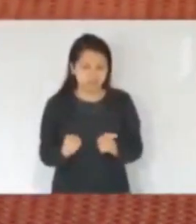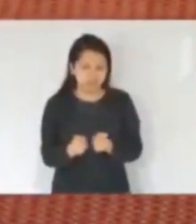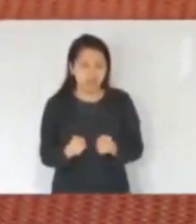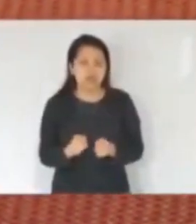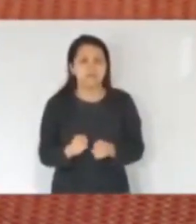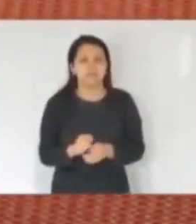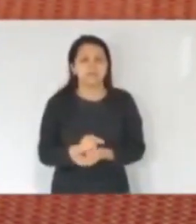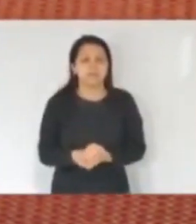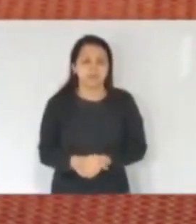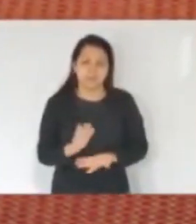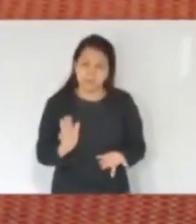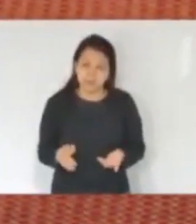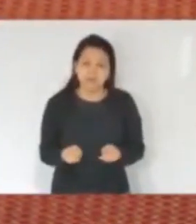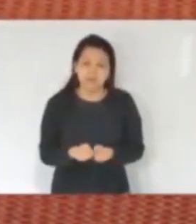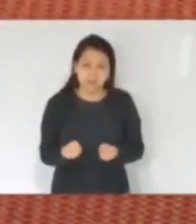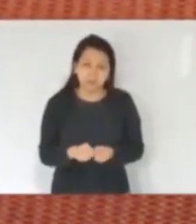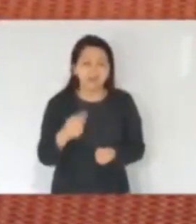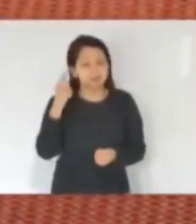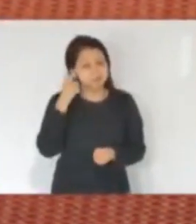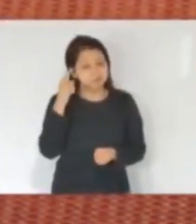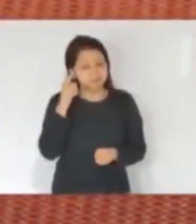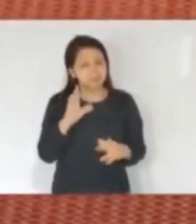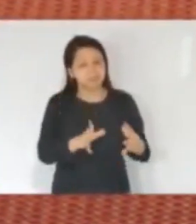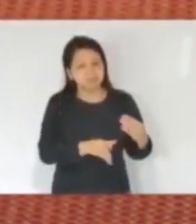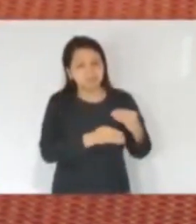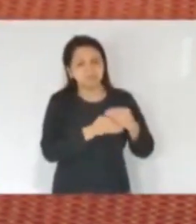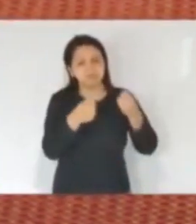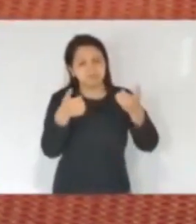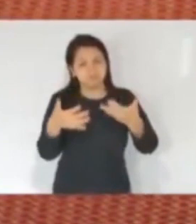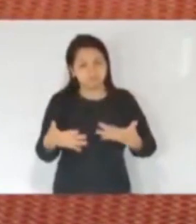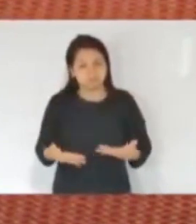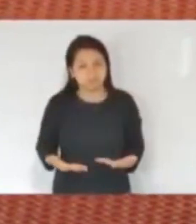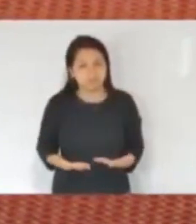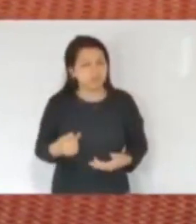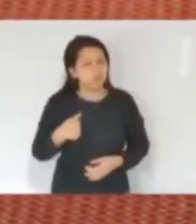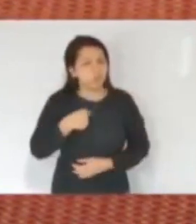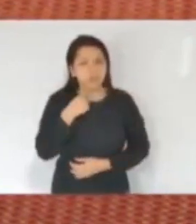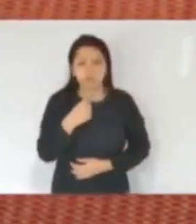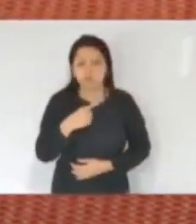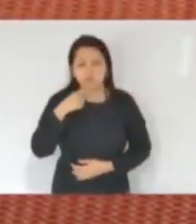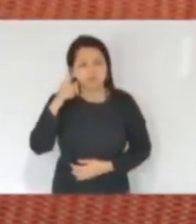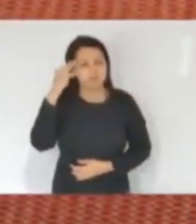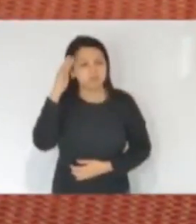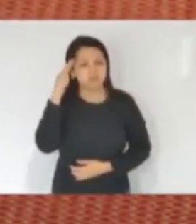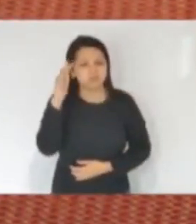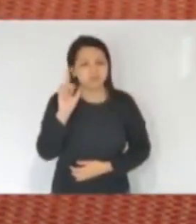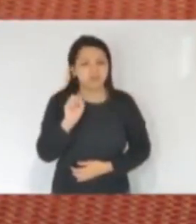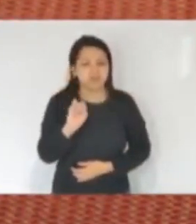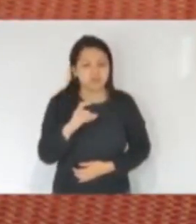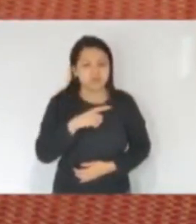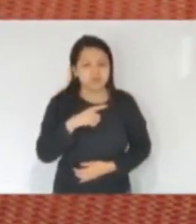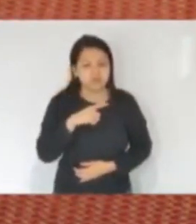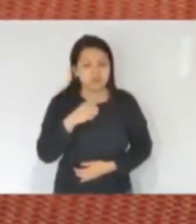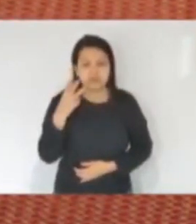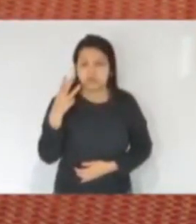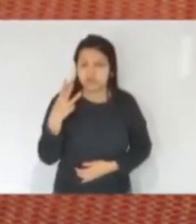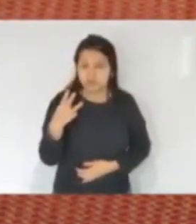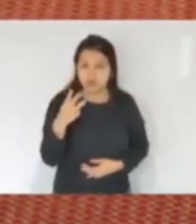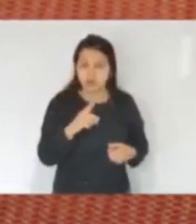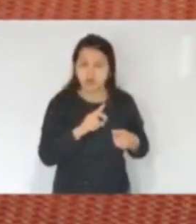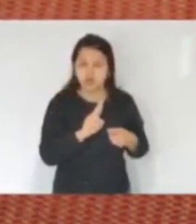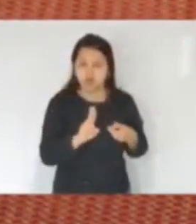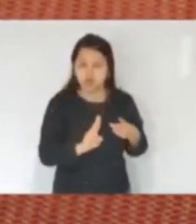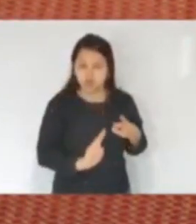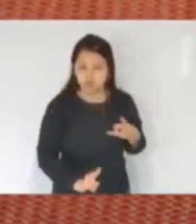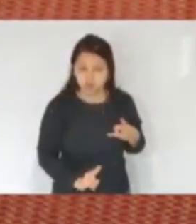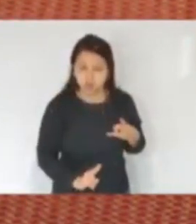de me solidarizar contigo. E eu não consigo entender, presidente. Você tem três nomes. A lista tríplice. Se fosse para